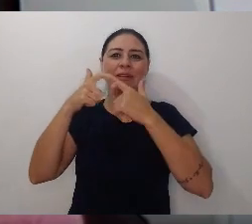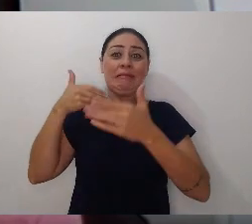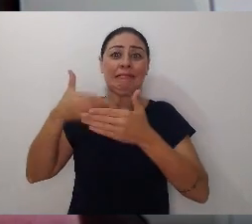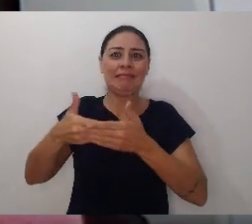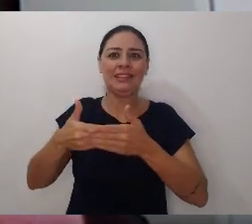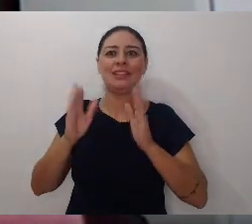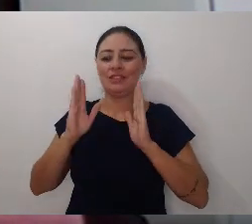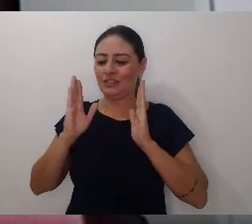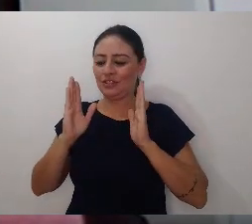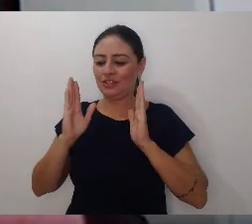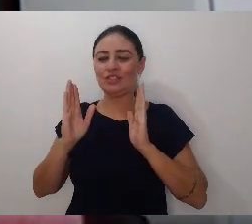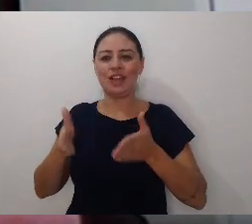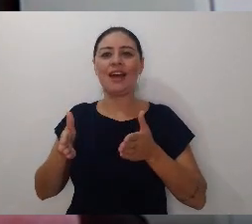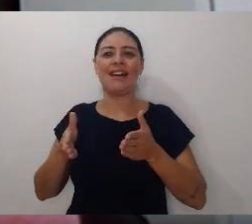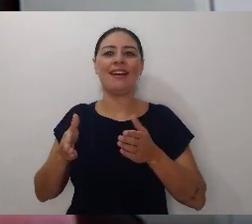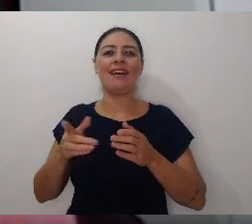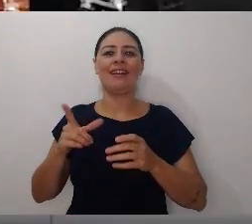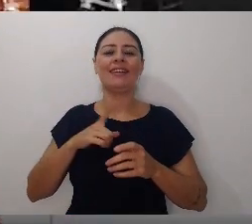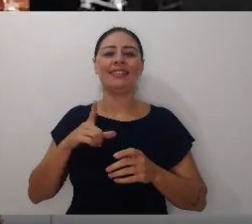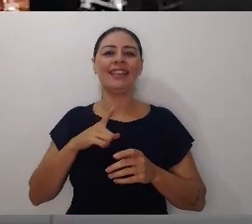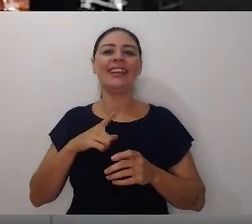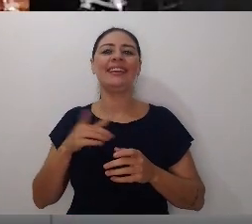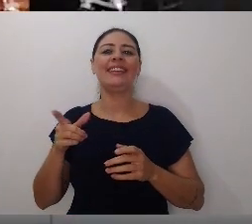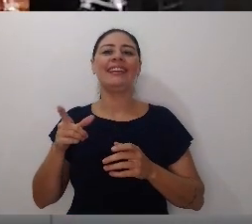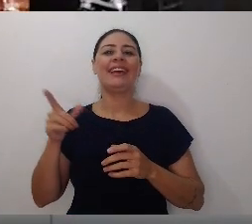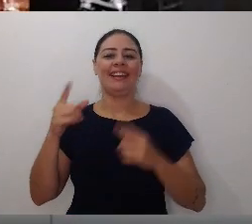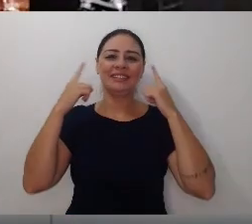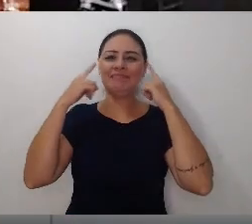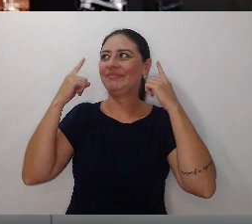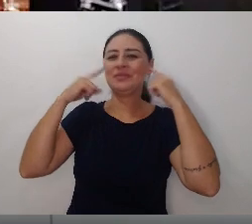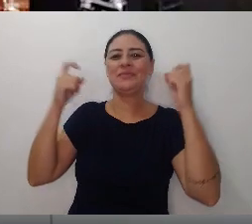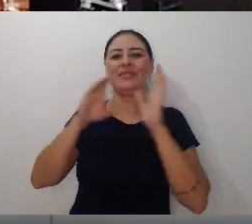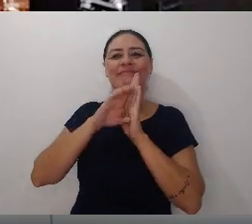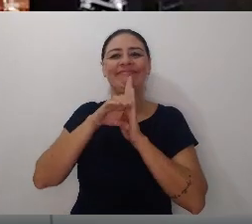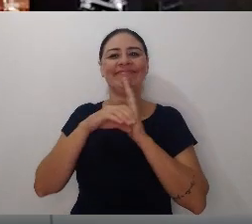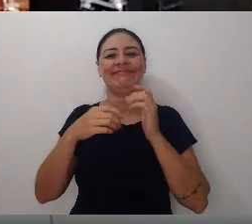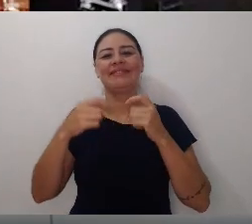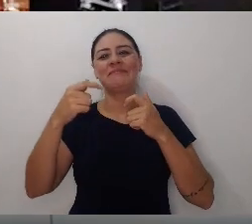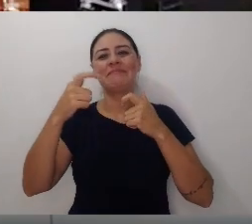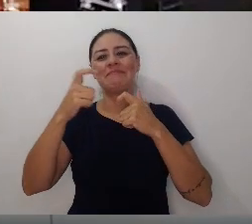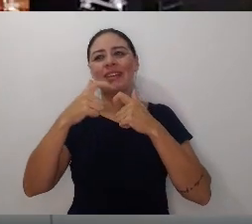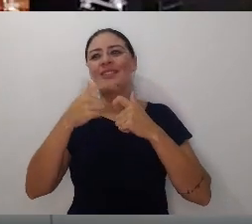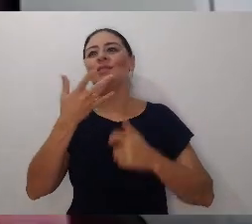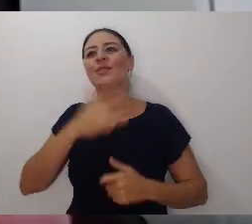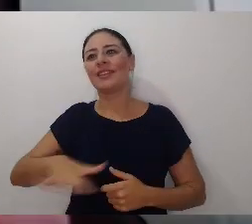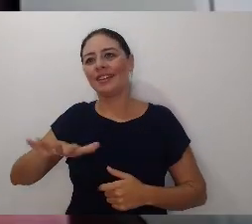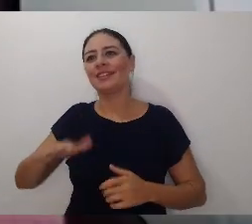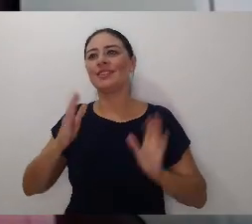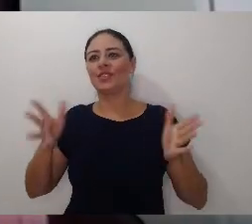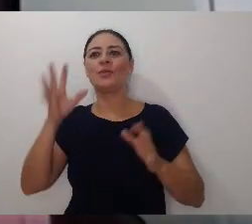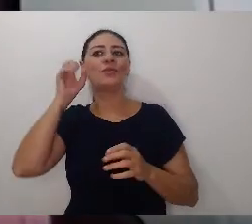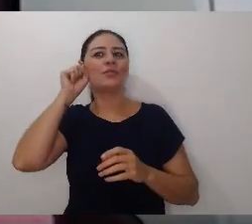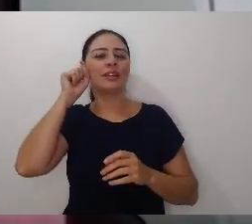o horário chegando, né? Já está com outro Estão ouvindo um compromisso. sonzinho aqui de consultório pediátrico? Então,